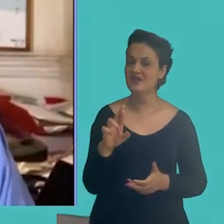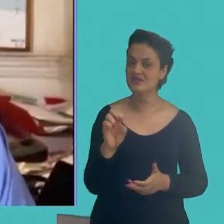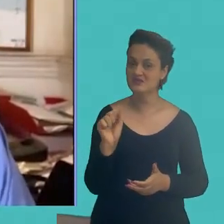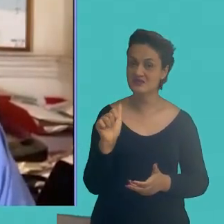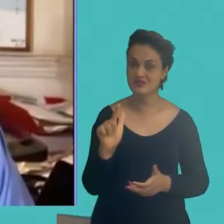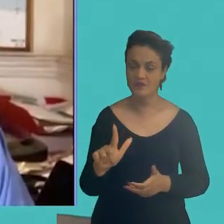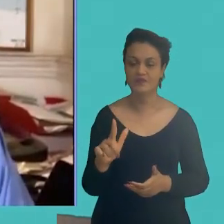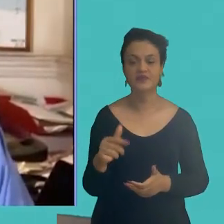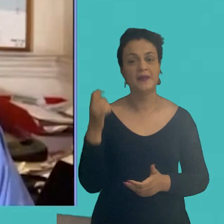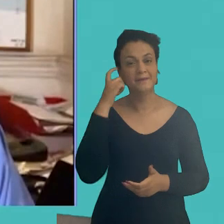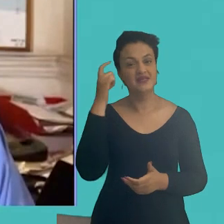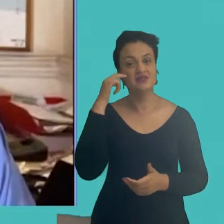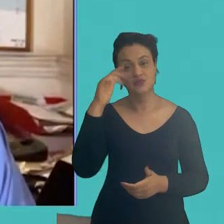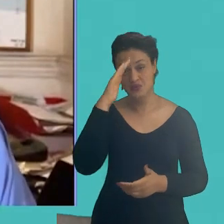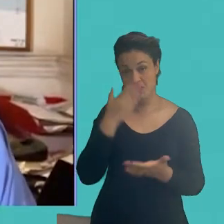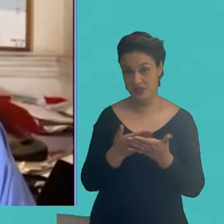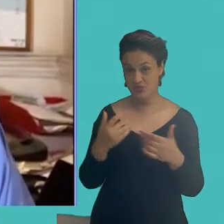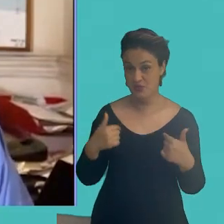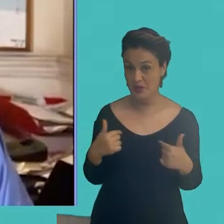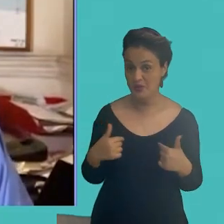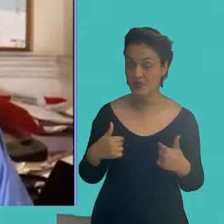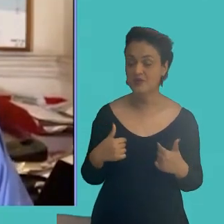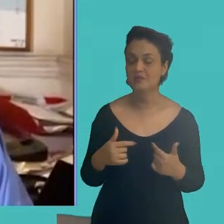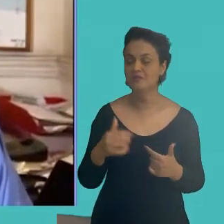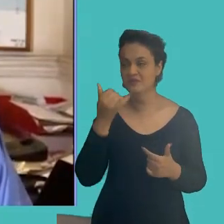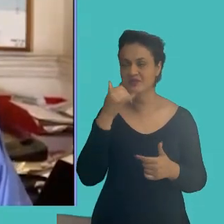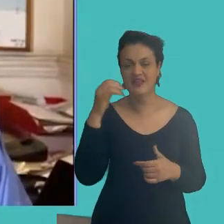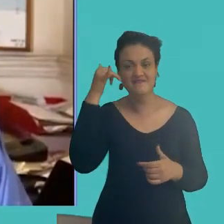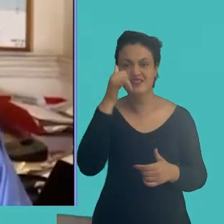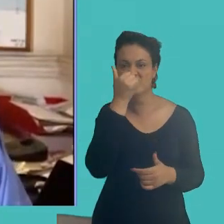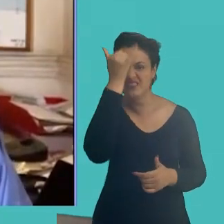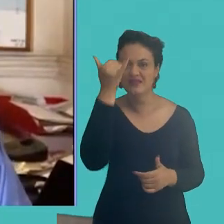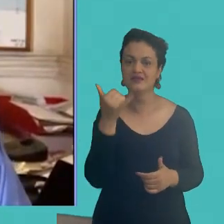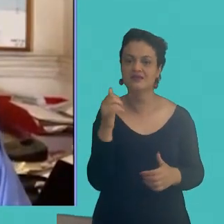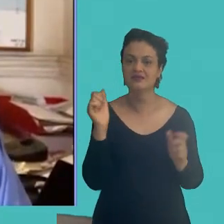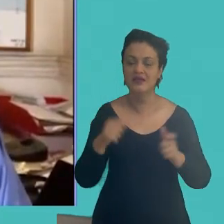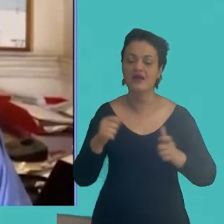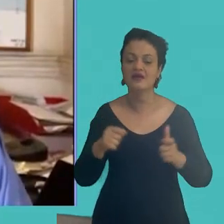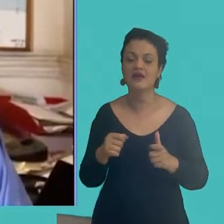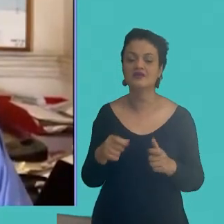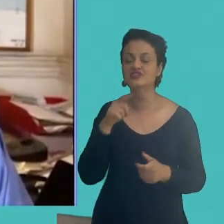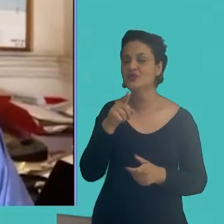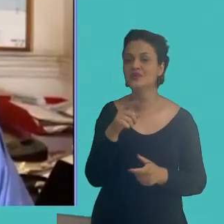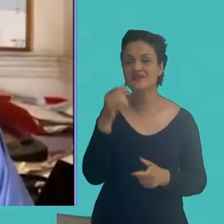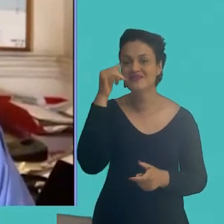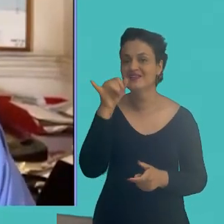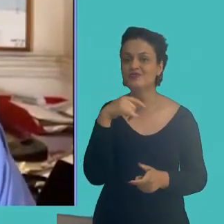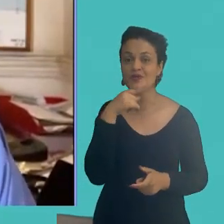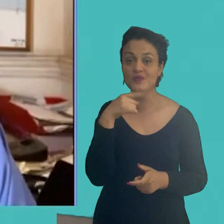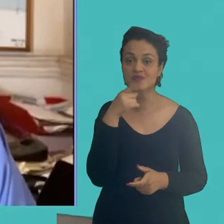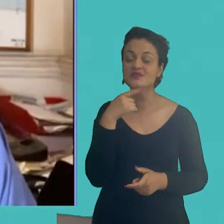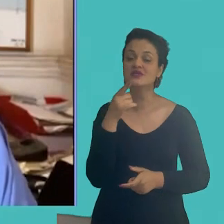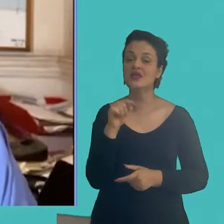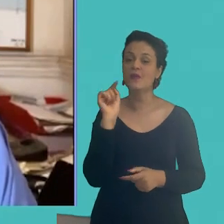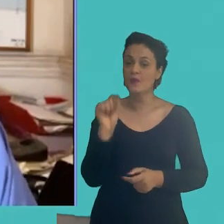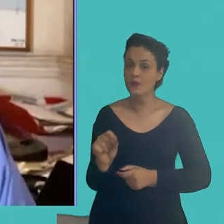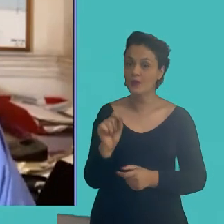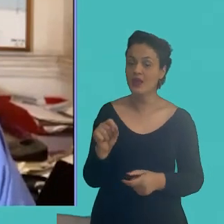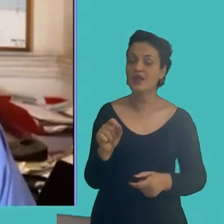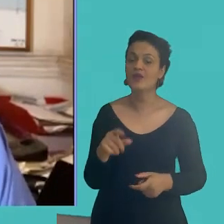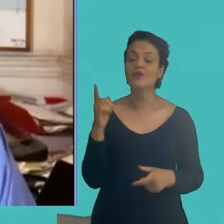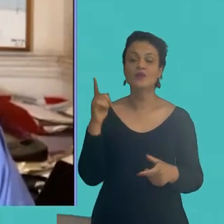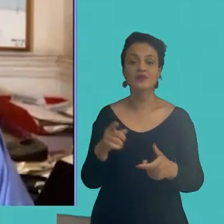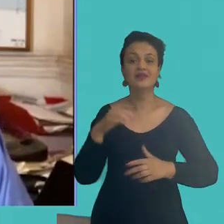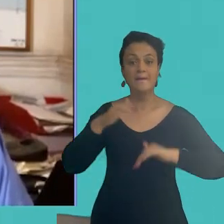na inevitabilidade da tragédia, a gente sempre considerou inevitável que aquilo que está consolidado